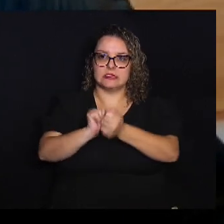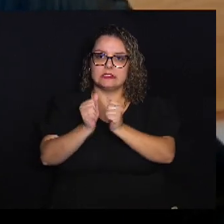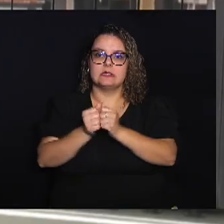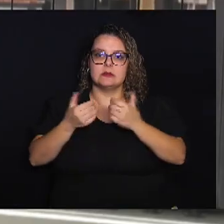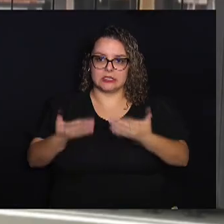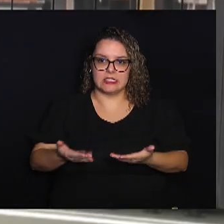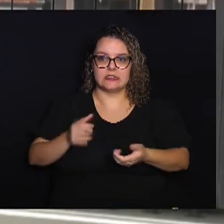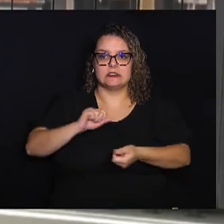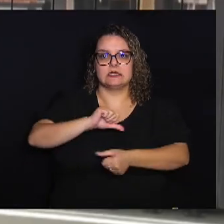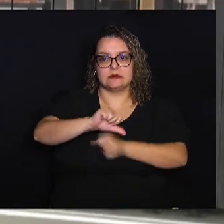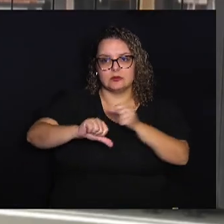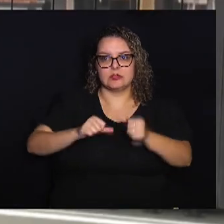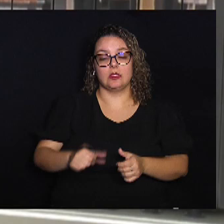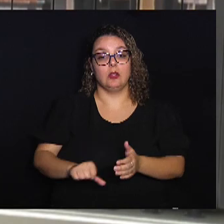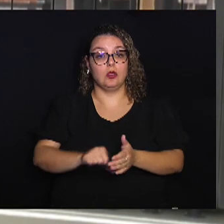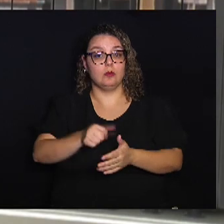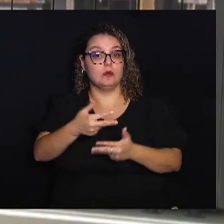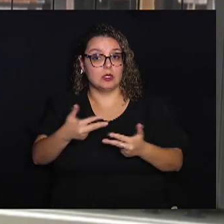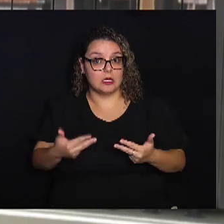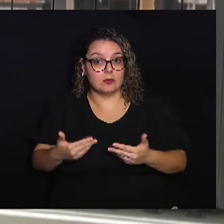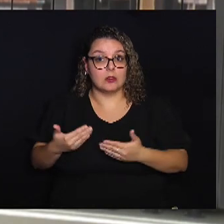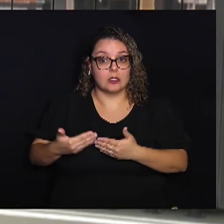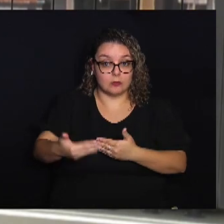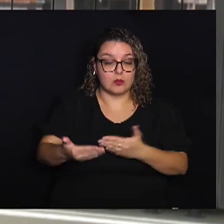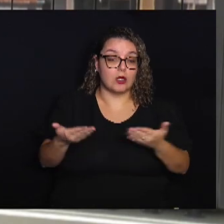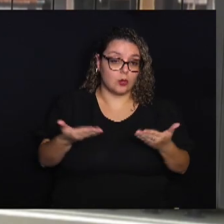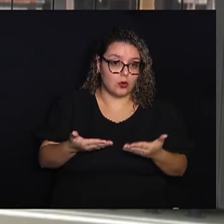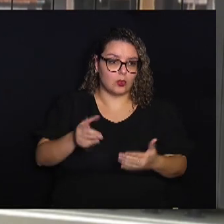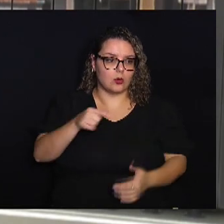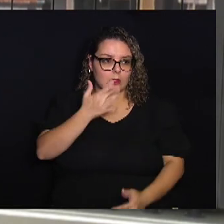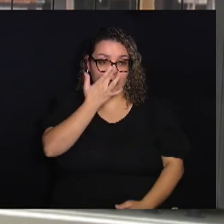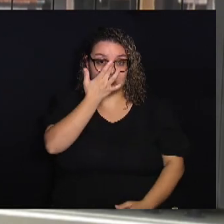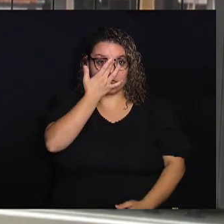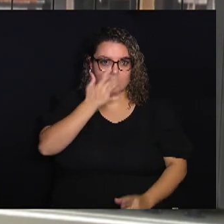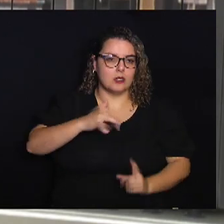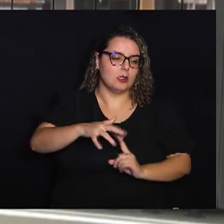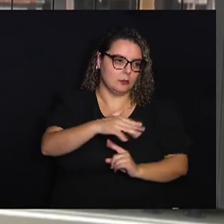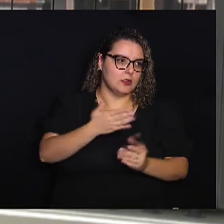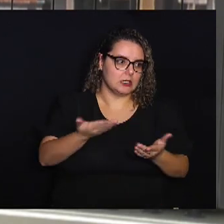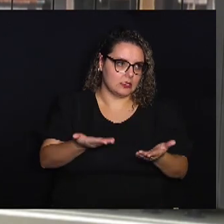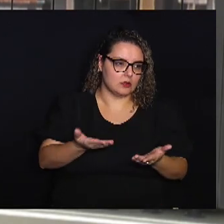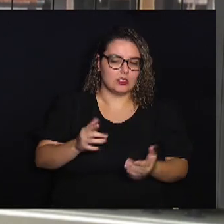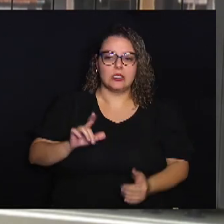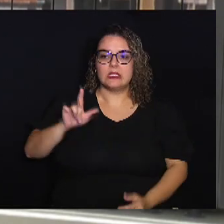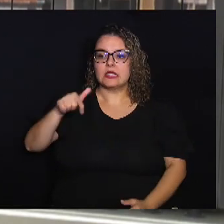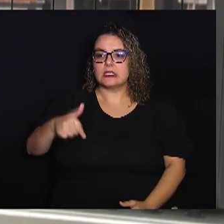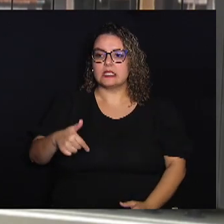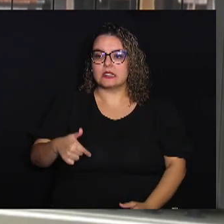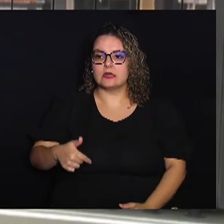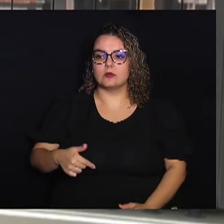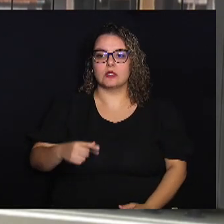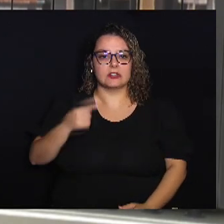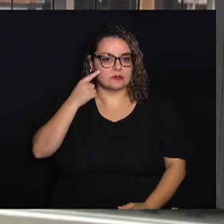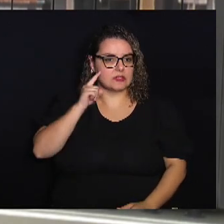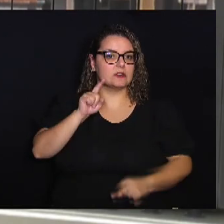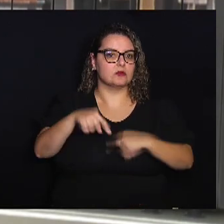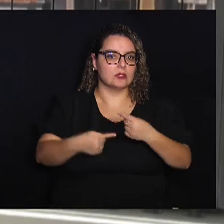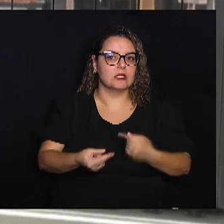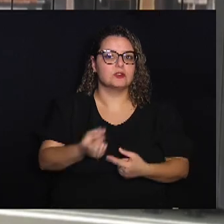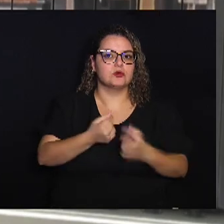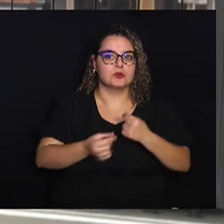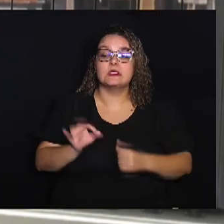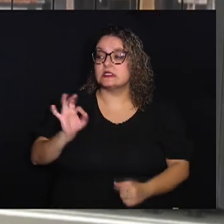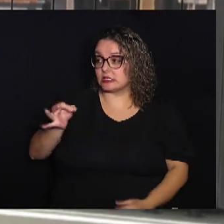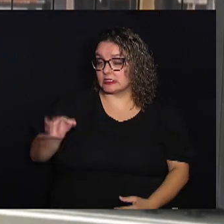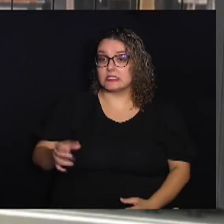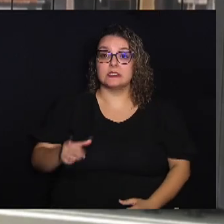mudanças. O primeiro ponto, a partir de agora, é a questão ambiental, né? E depois a gente pensa no resto, no orçamento, porque